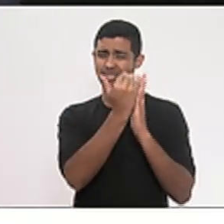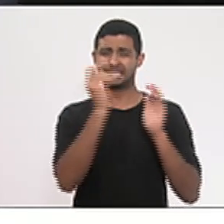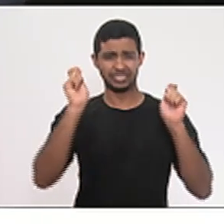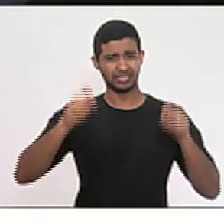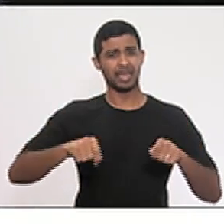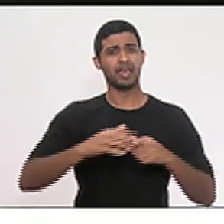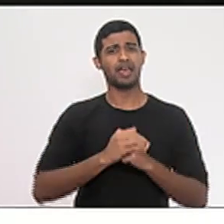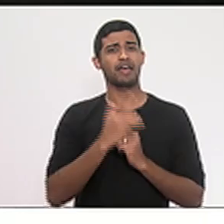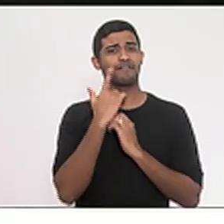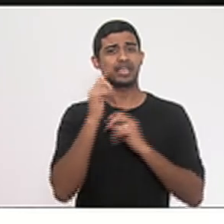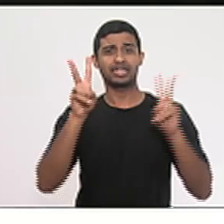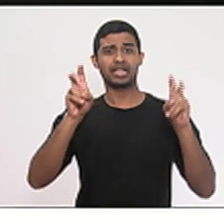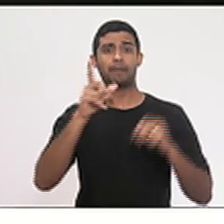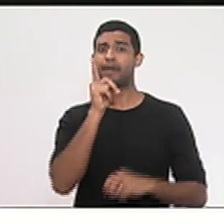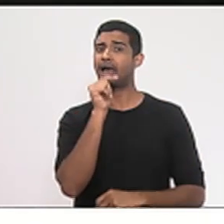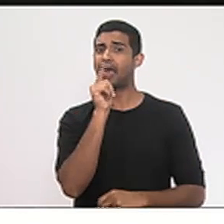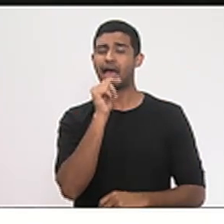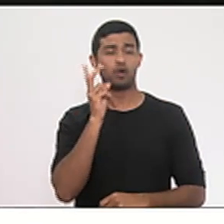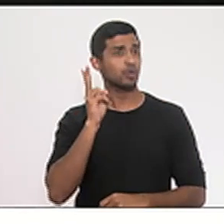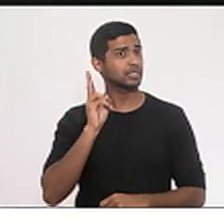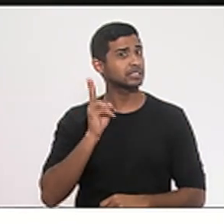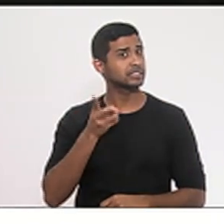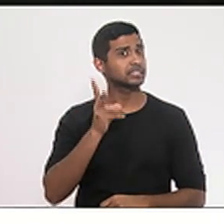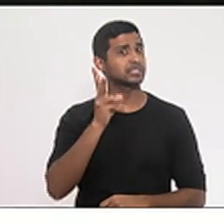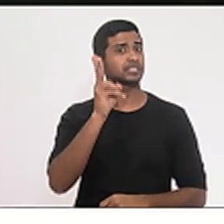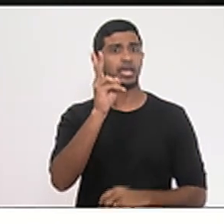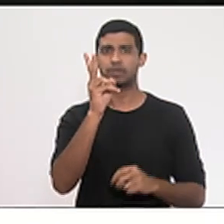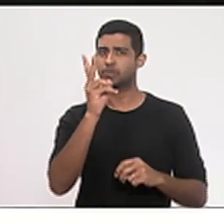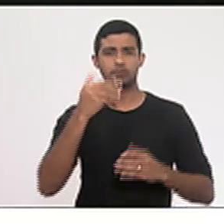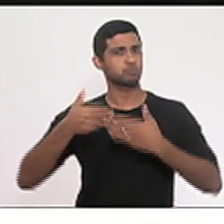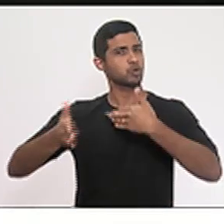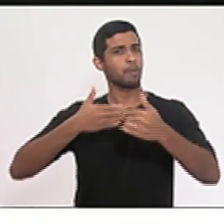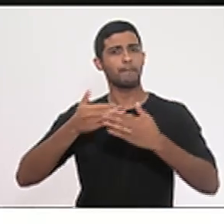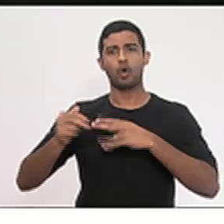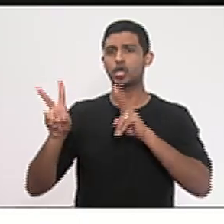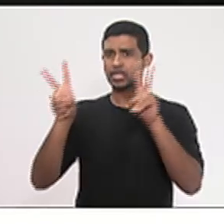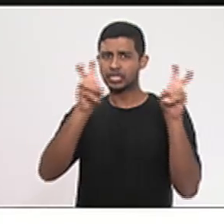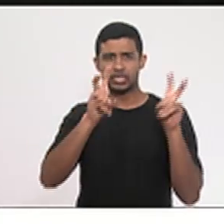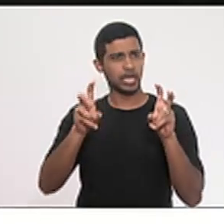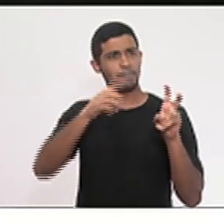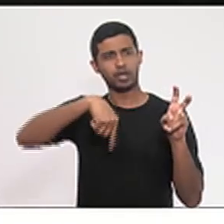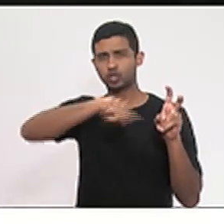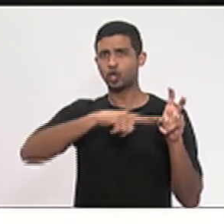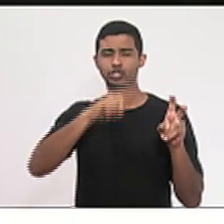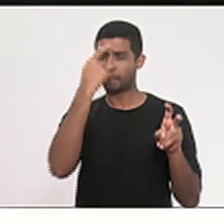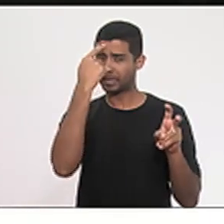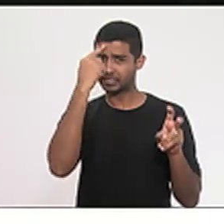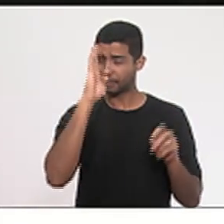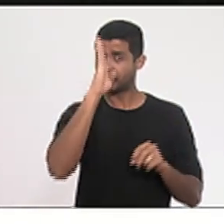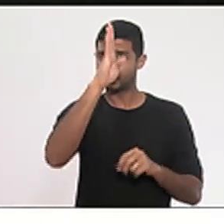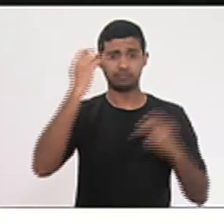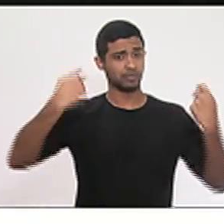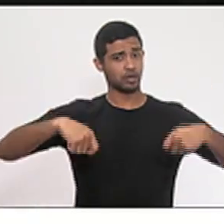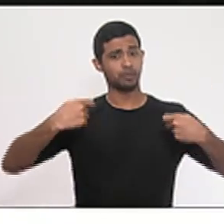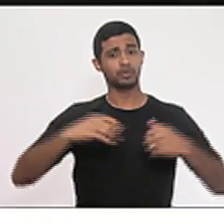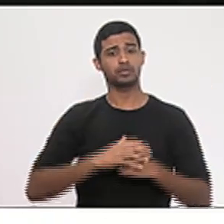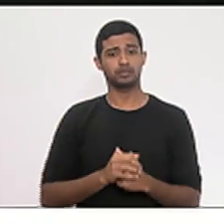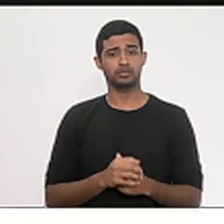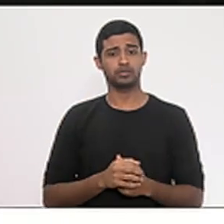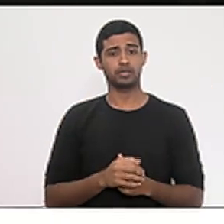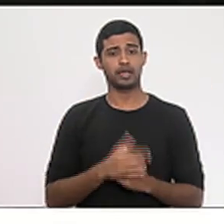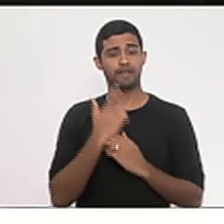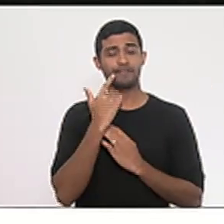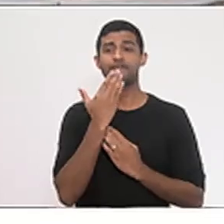A questão da água deve ser sempre estar acima de qualquer disputa político-partidária. No âmbito desta